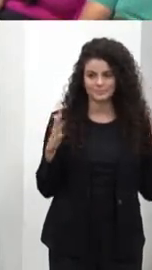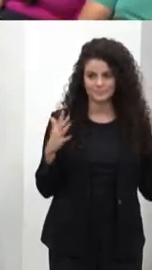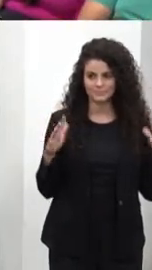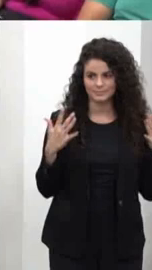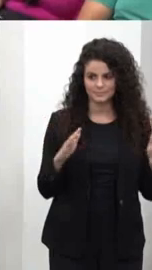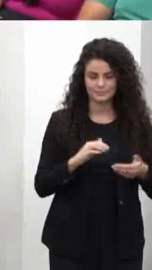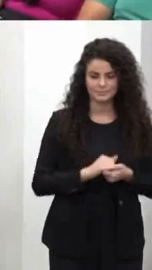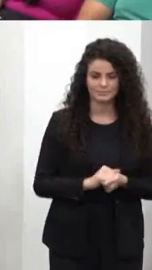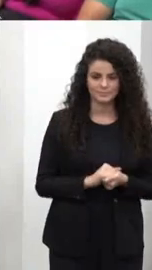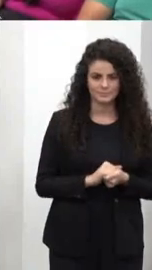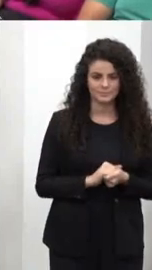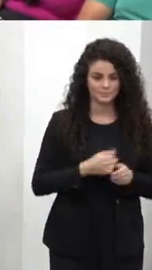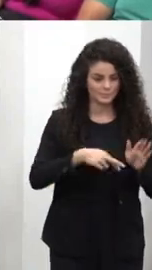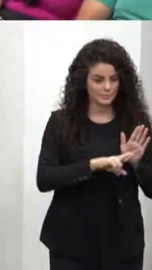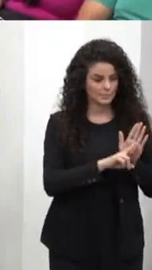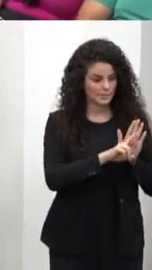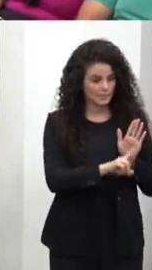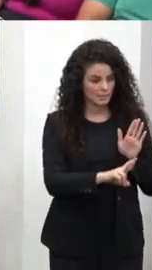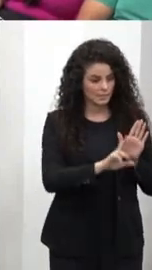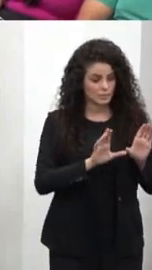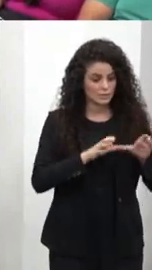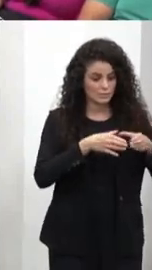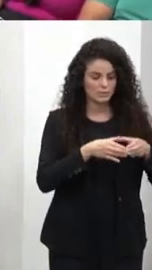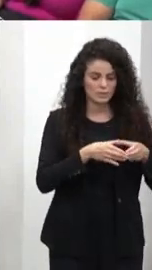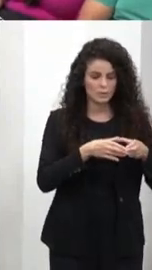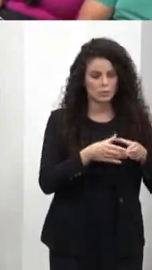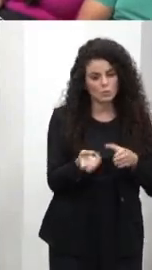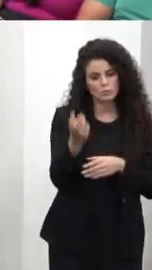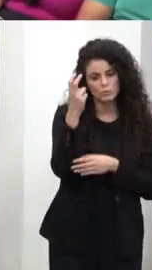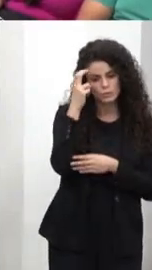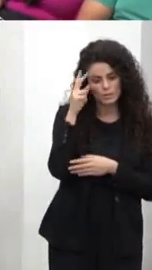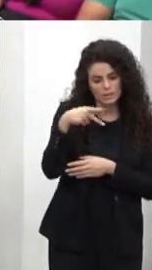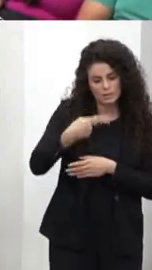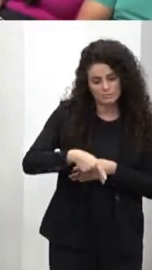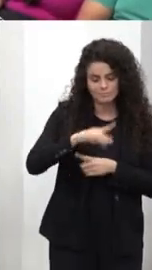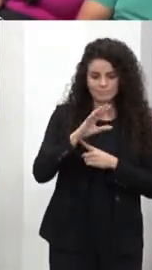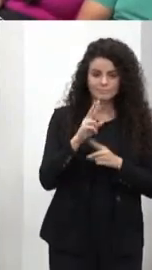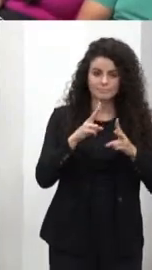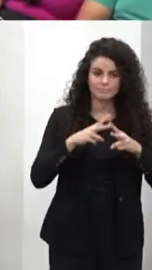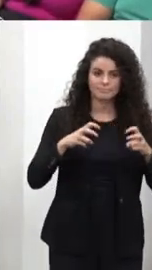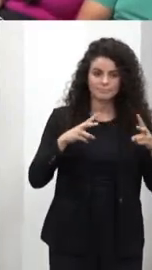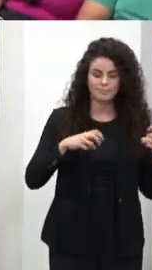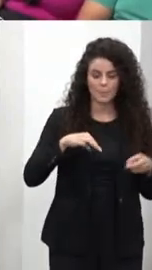senhor representante da setorial de produtores culturais da Grande Florianópolis